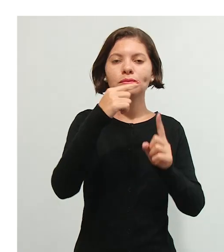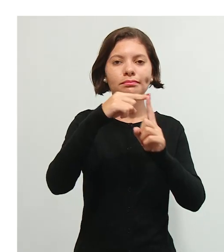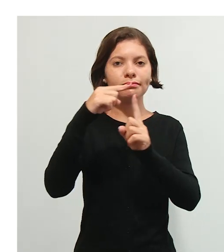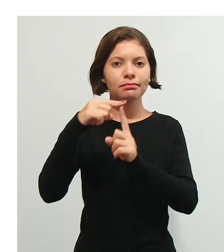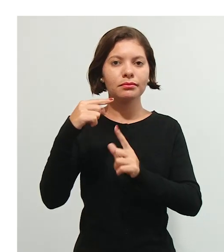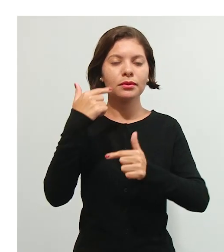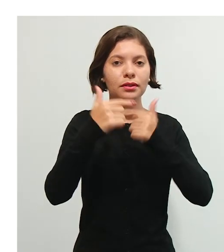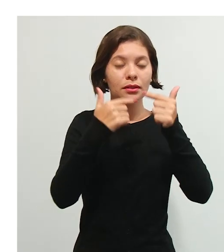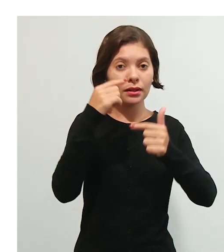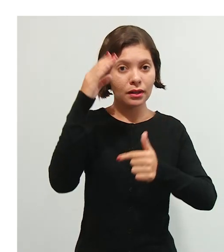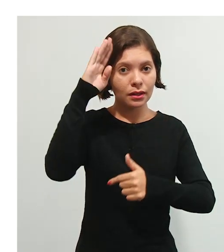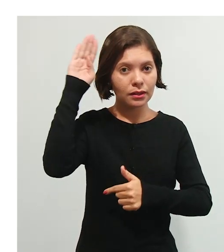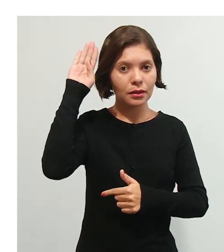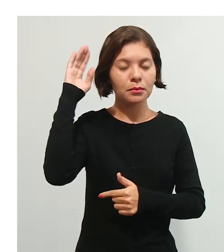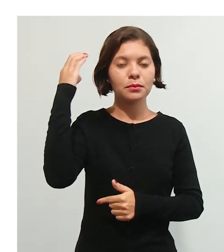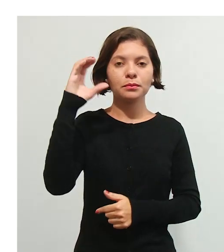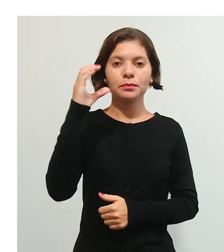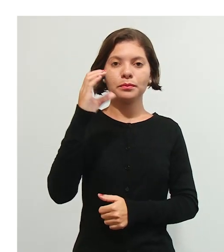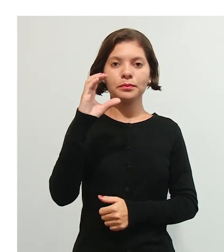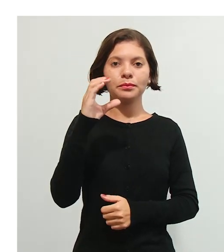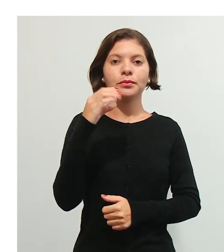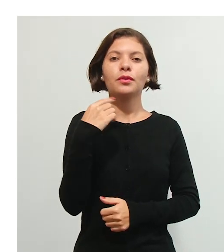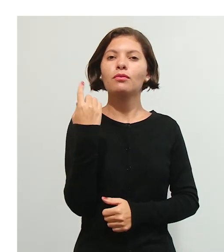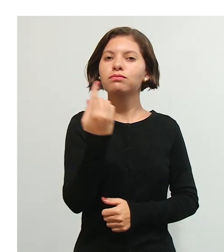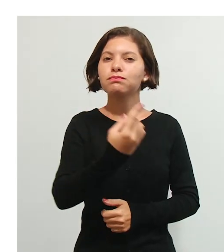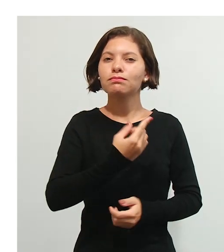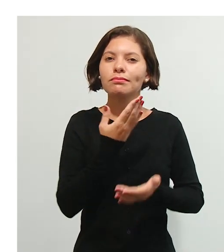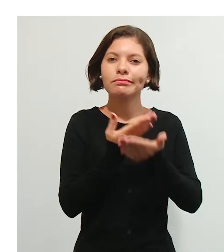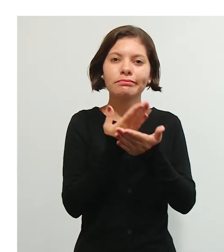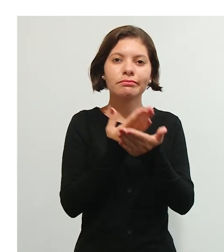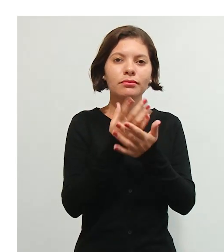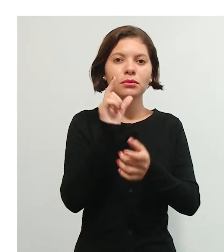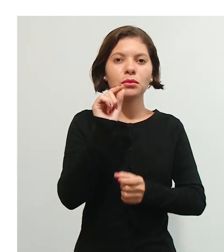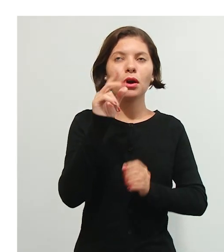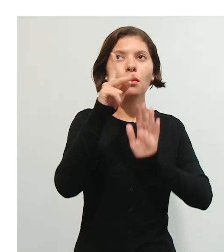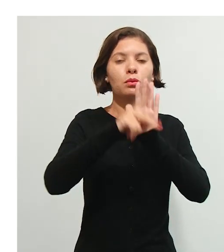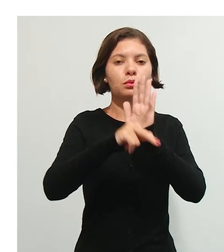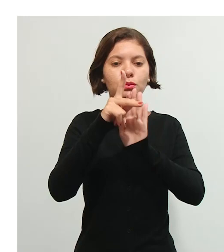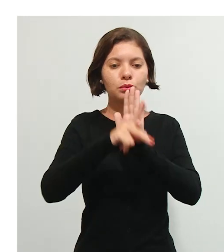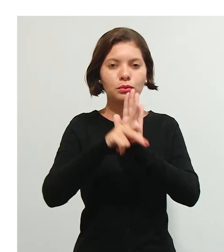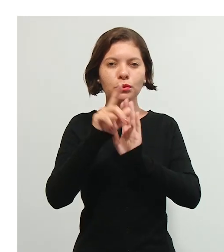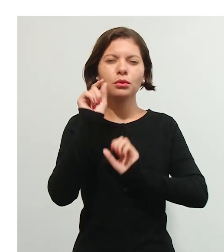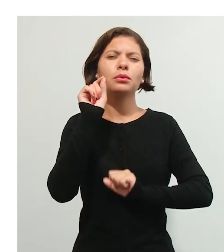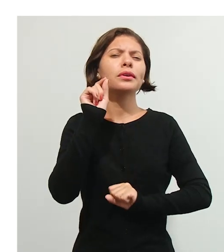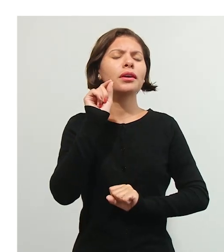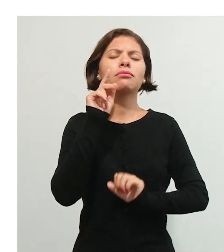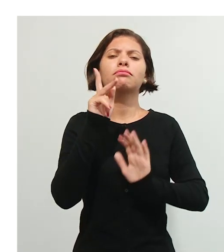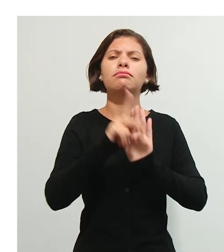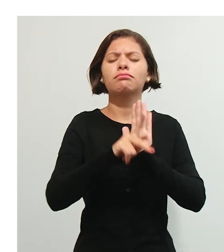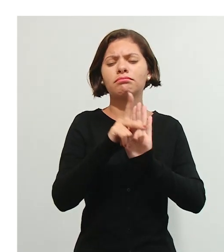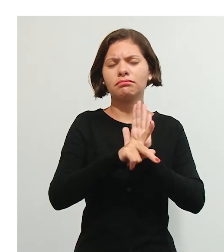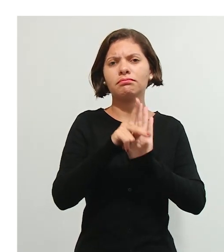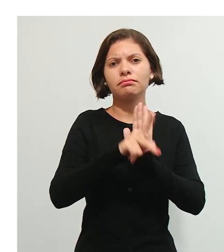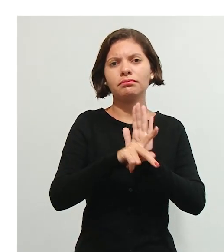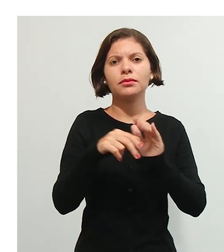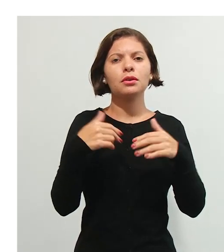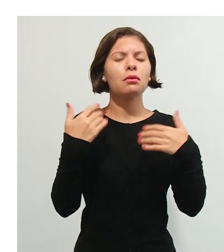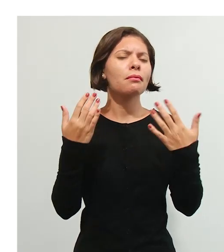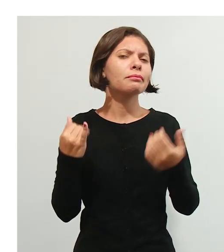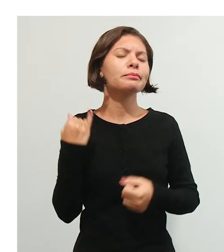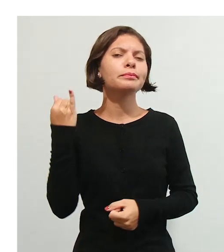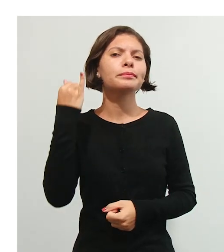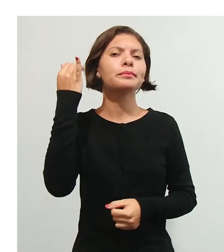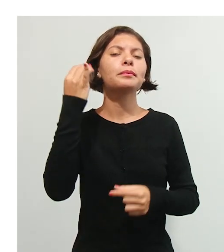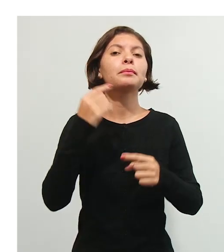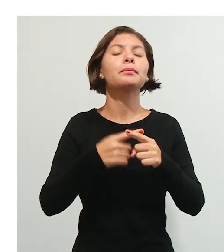tipos de trabalhos acadêmicos e científicos nós vamos tratar de projetos O que é projeto qual a